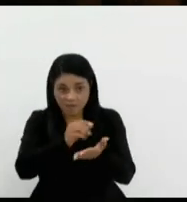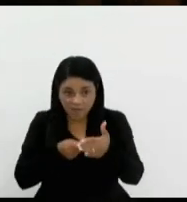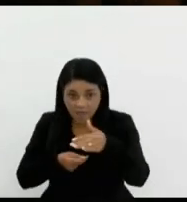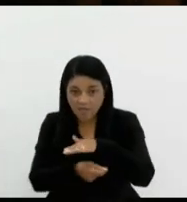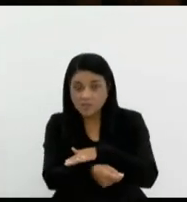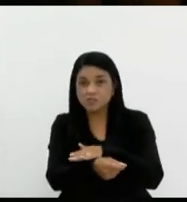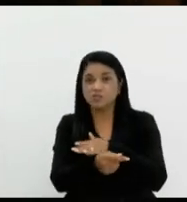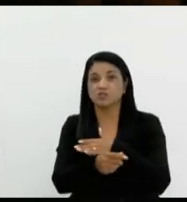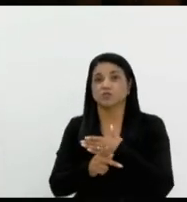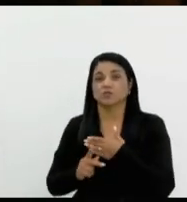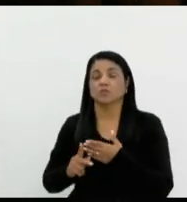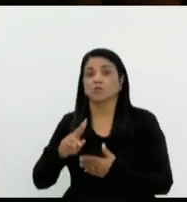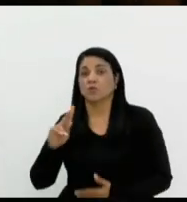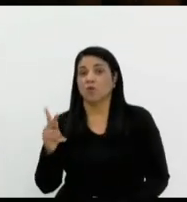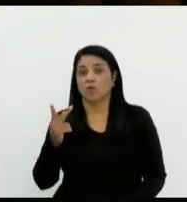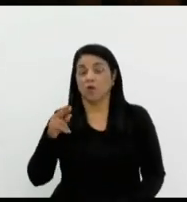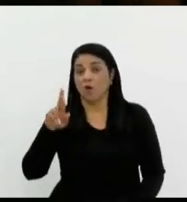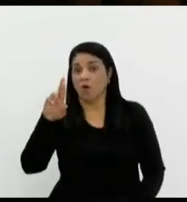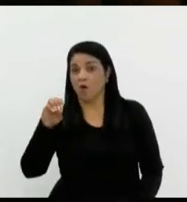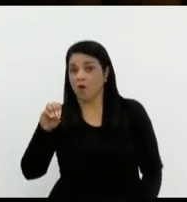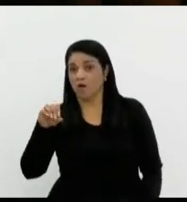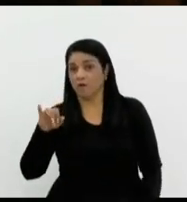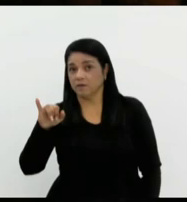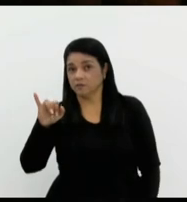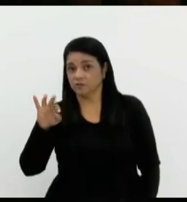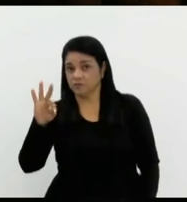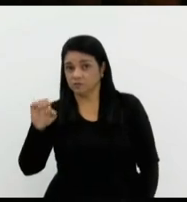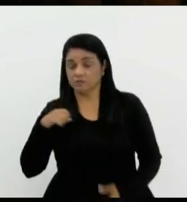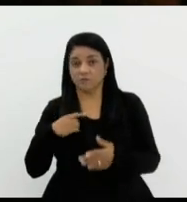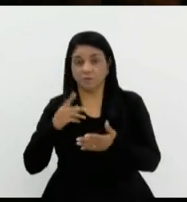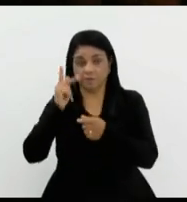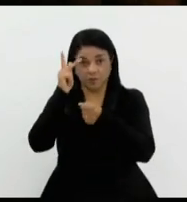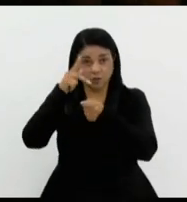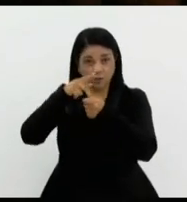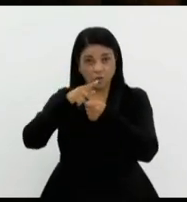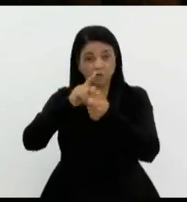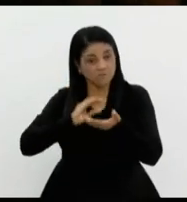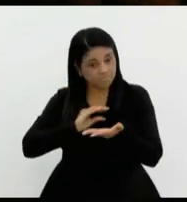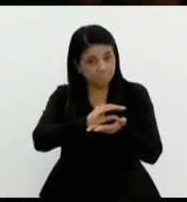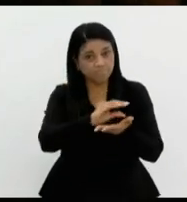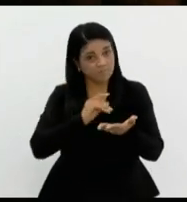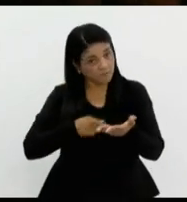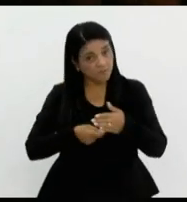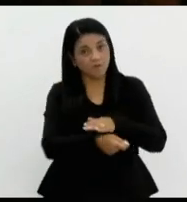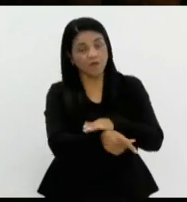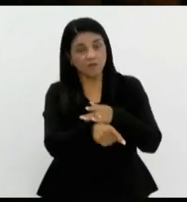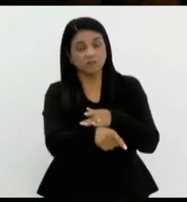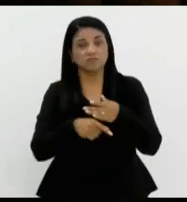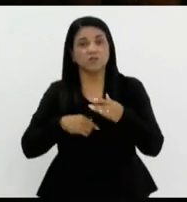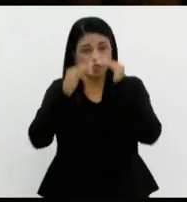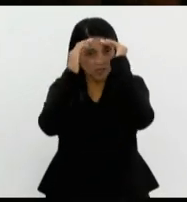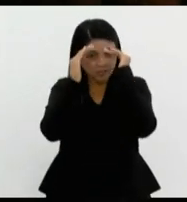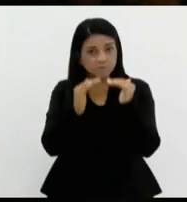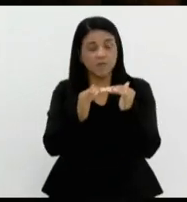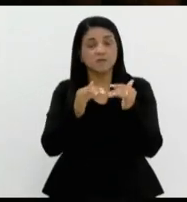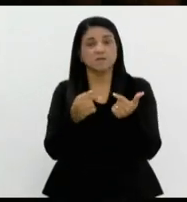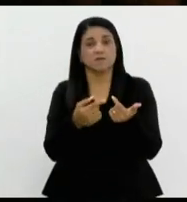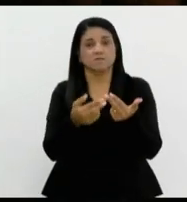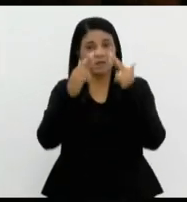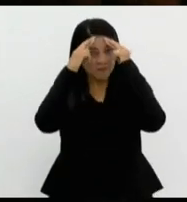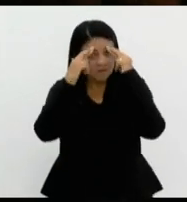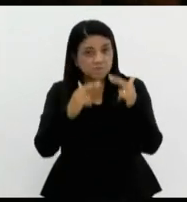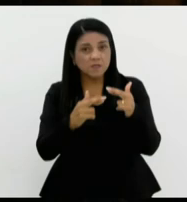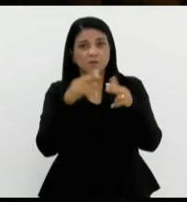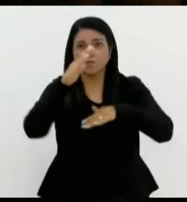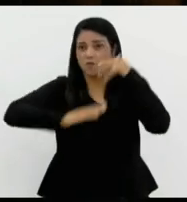royalties do petróleo na educação, paga o piso, respeita os profissionais, não deixe aluno com fome, não deixe que